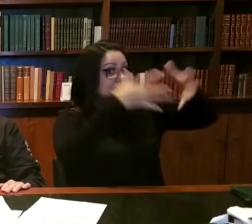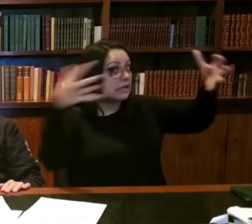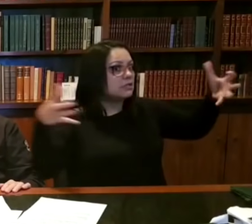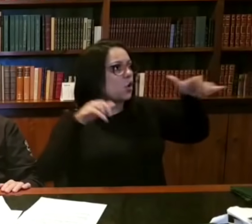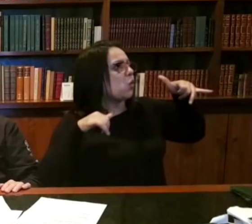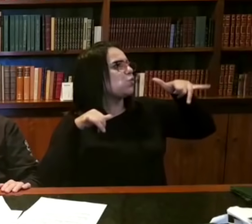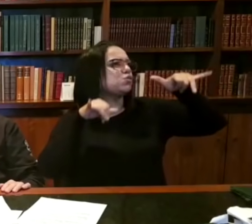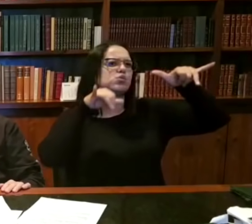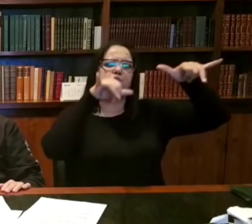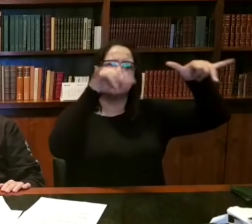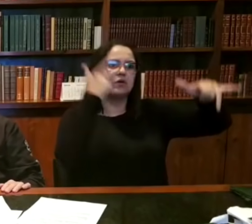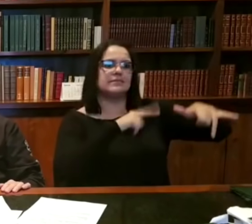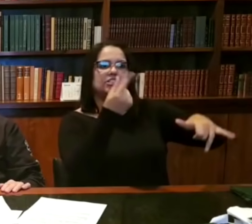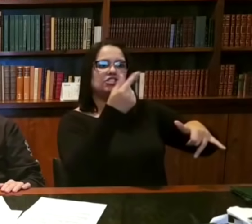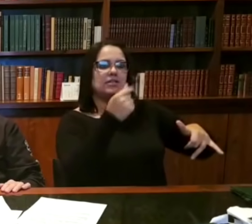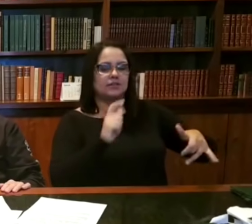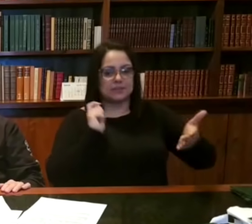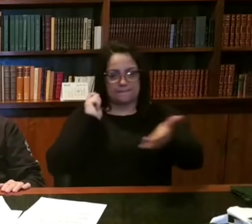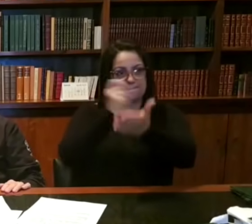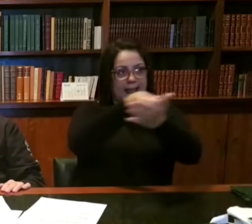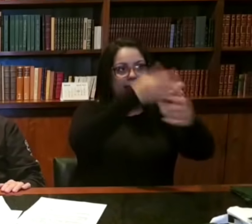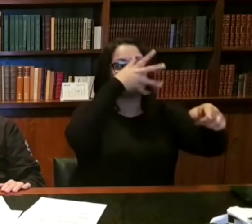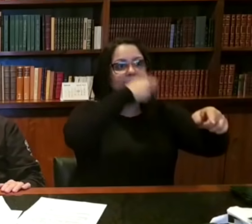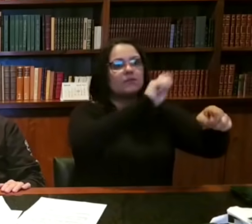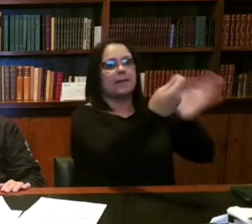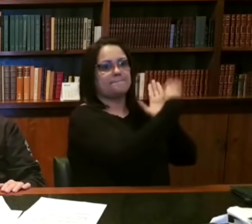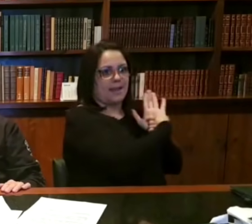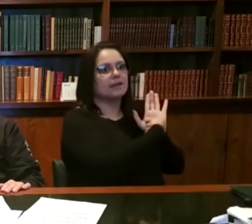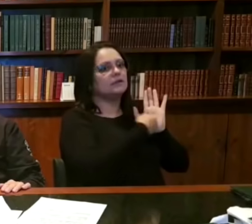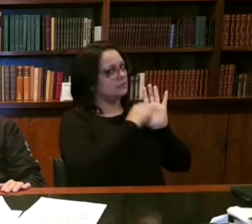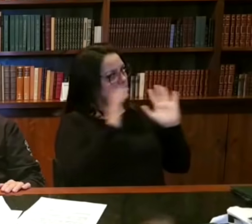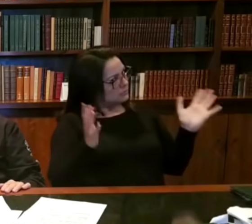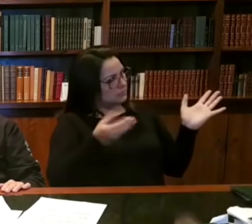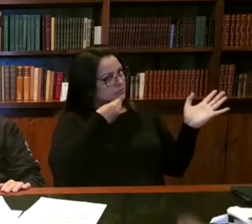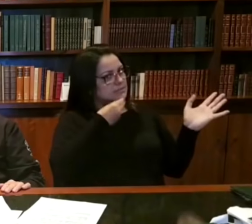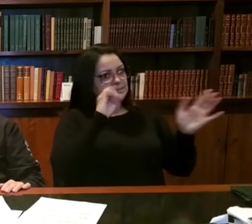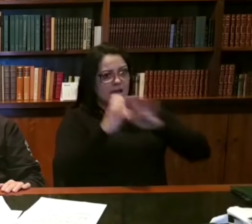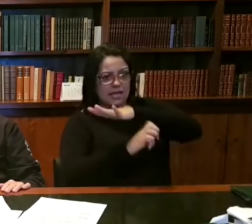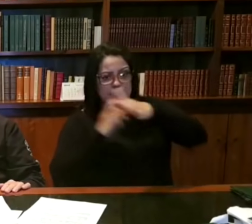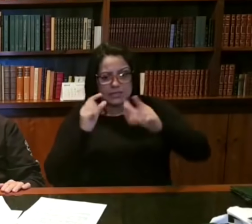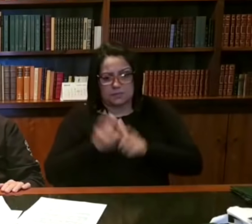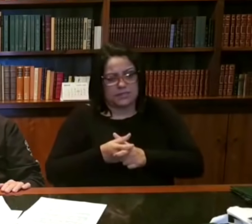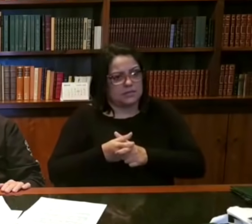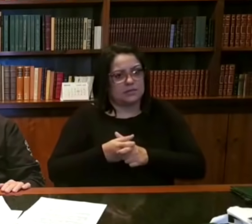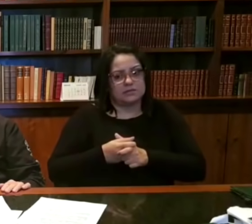aérea, nós vamos ganhar dinheiro. Nós damos dinheiro para salvar, mas ele tem que pagar a gente. Agora, se a empresa é pequena,